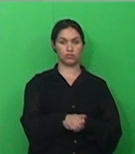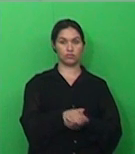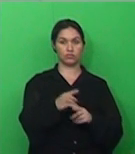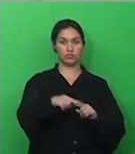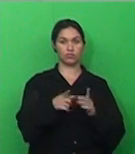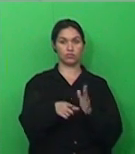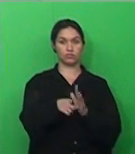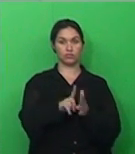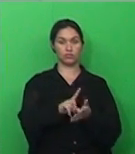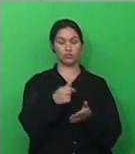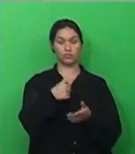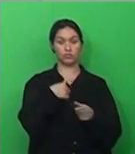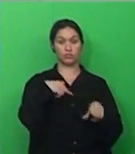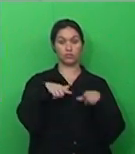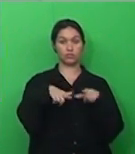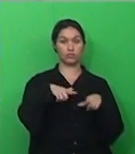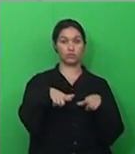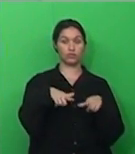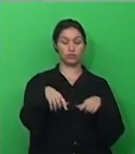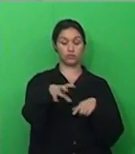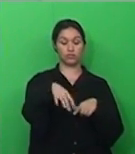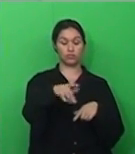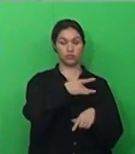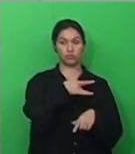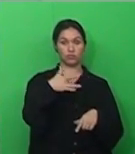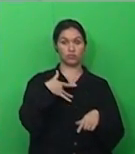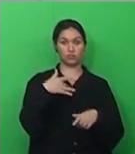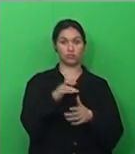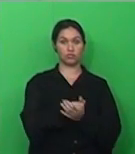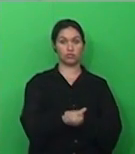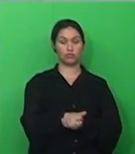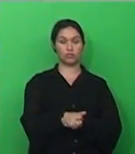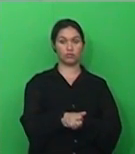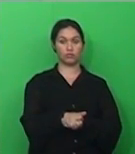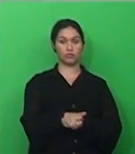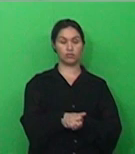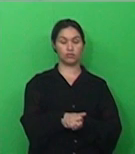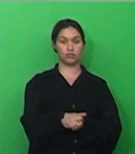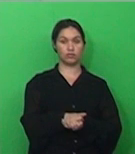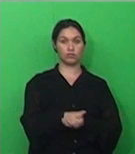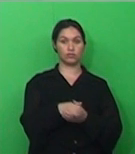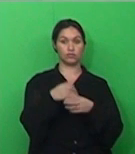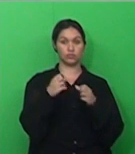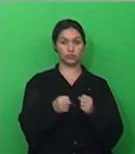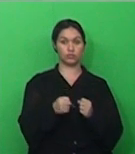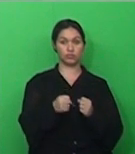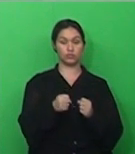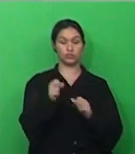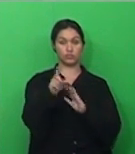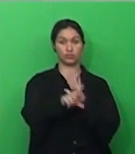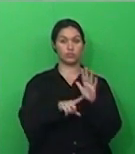um trabalhador da área da saúde, então, e tendo a oportunidade de legislar,